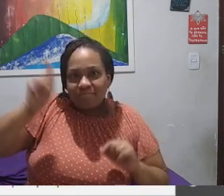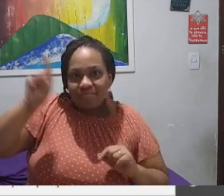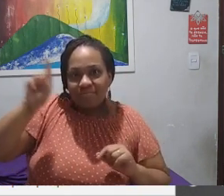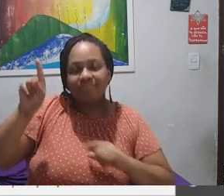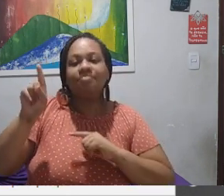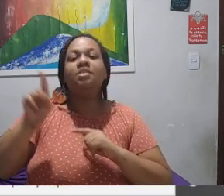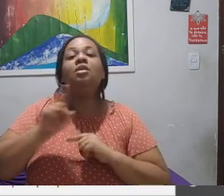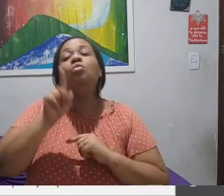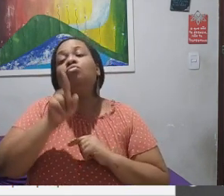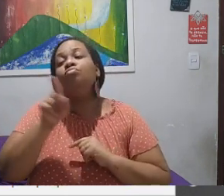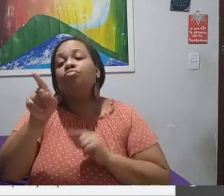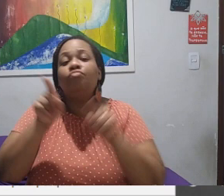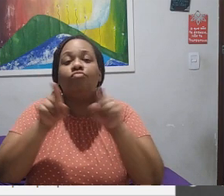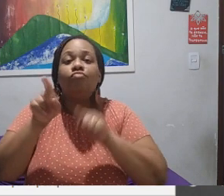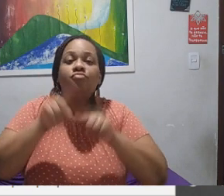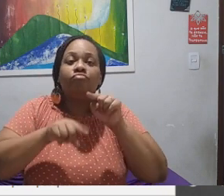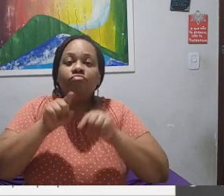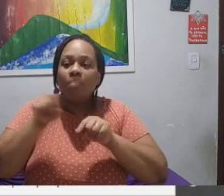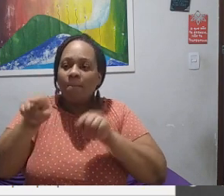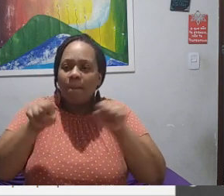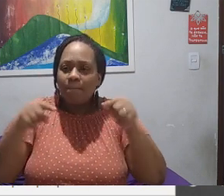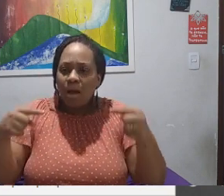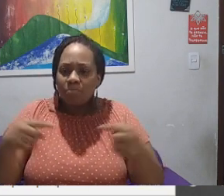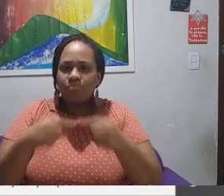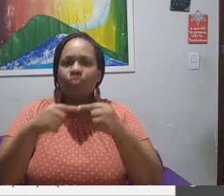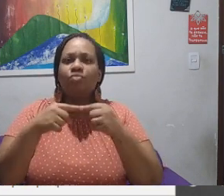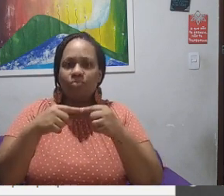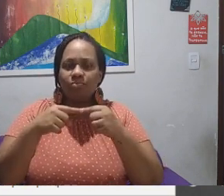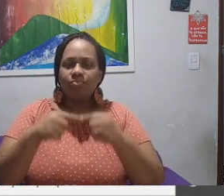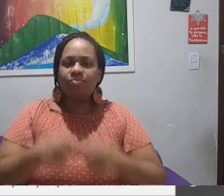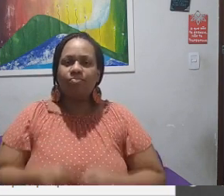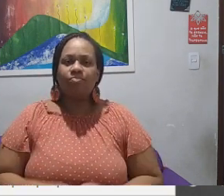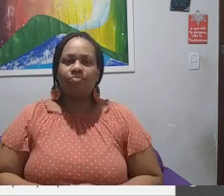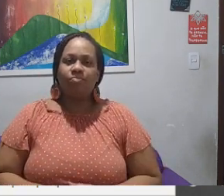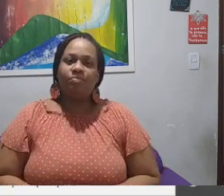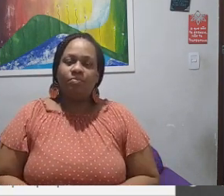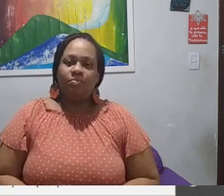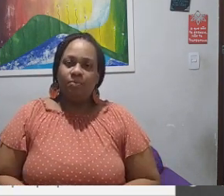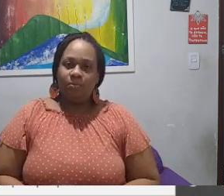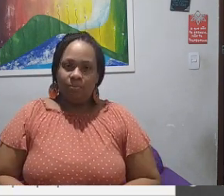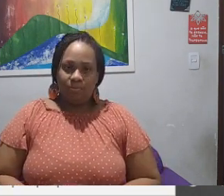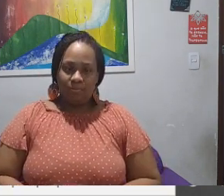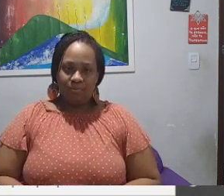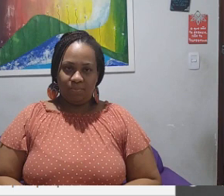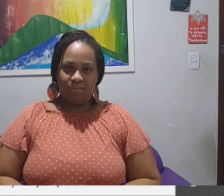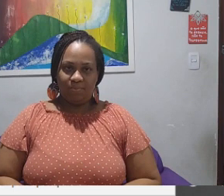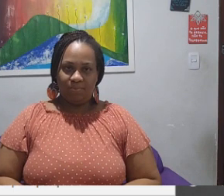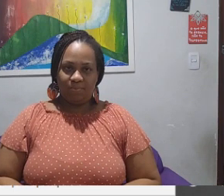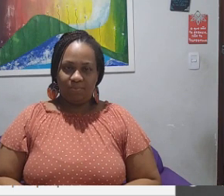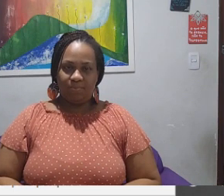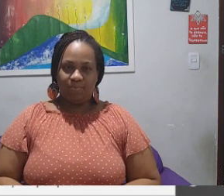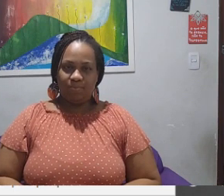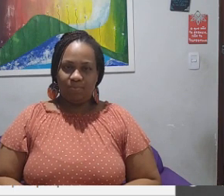Então, uma ponteira vai em um terminal, outra ponteira em outro terminal. E aí,